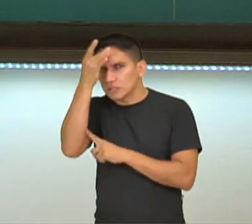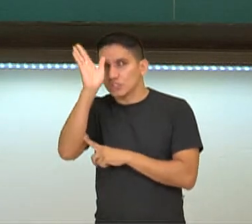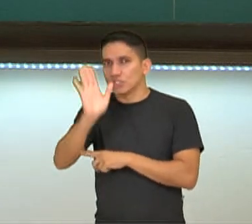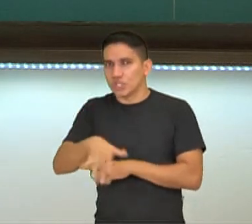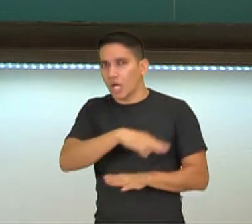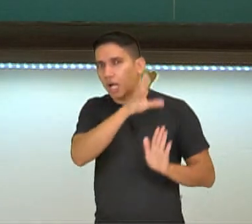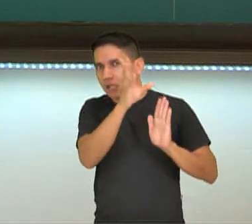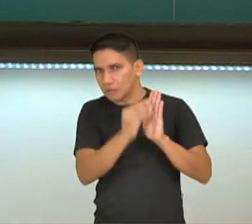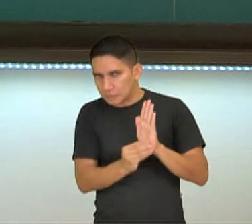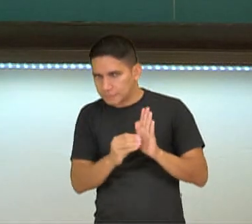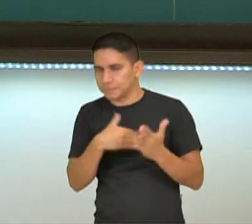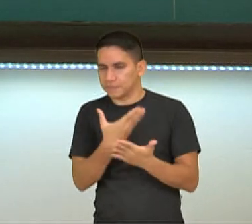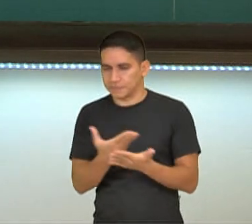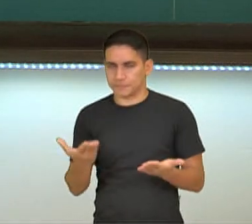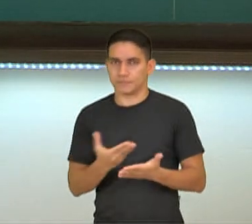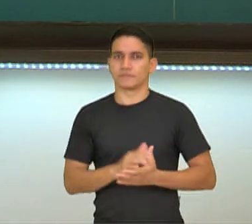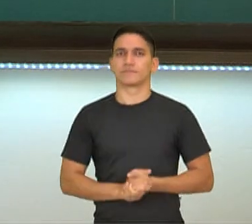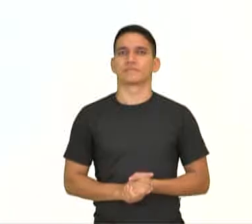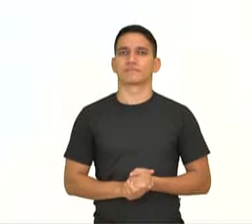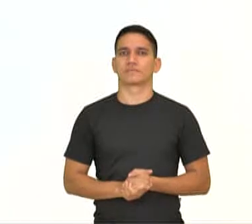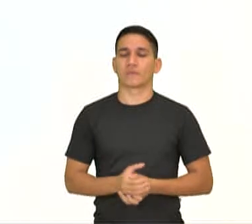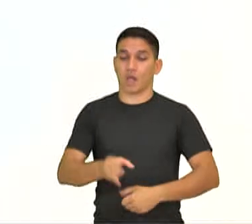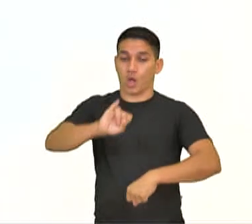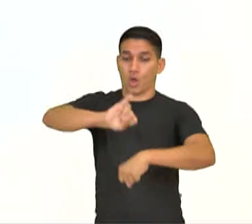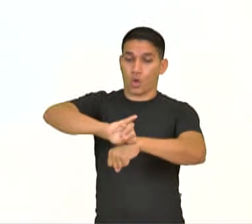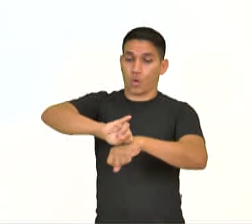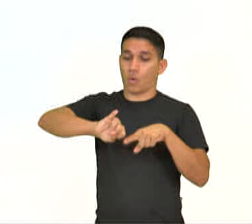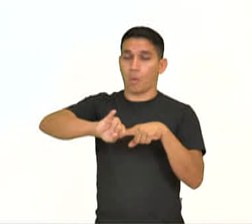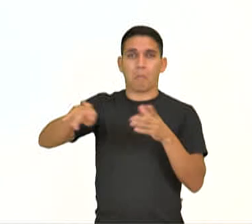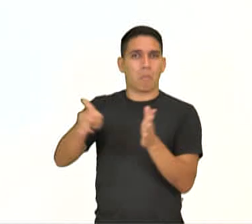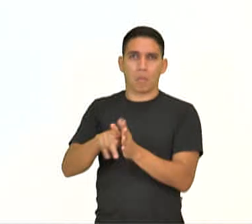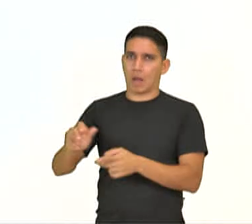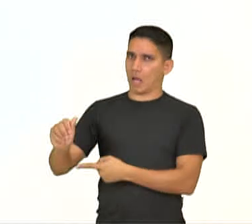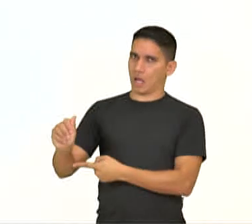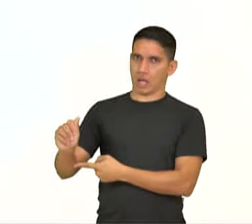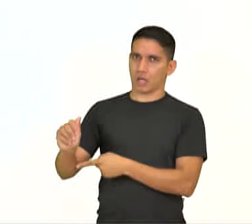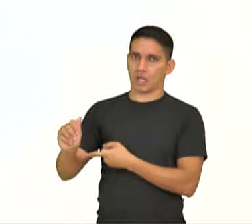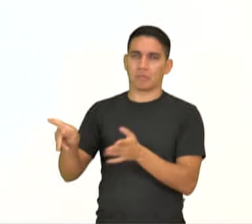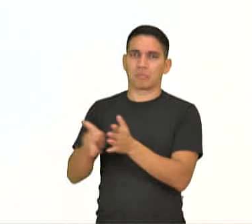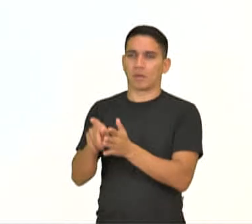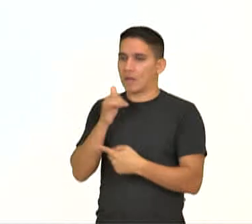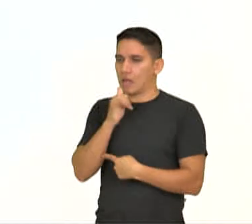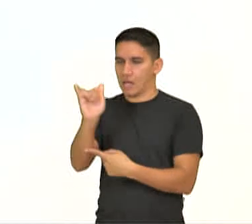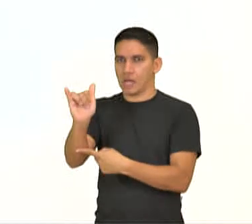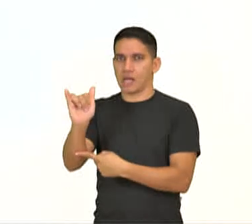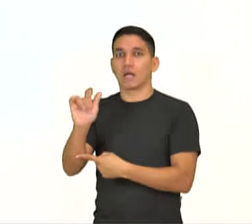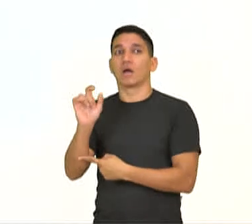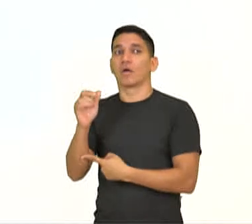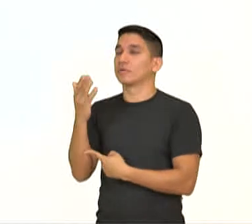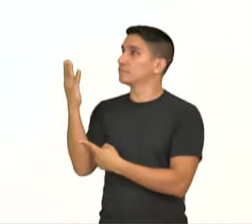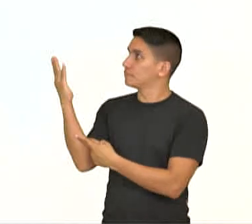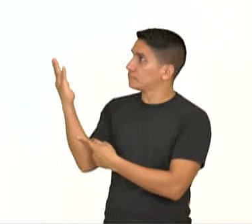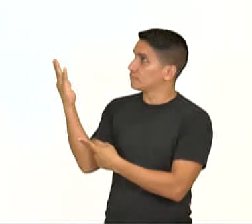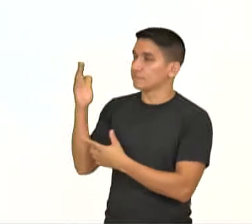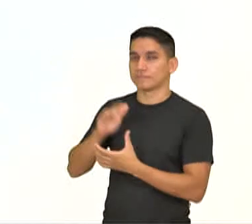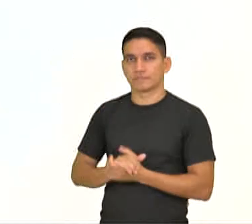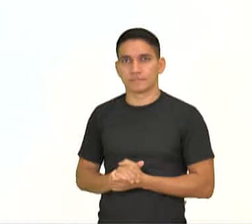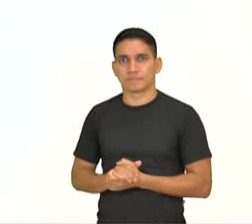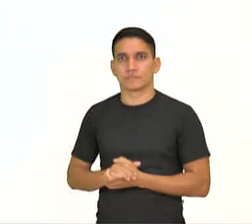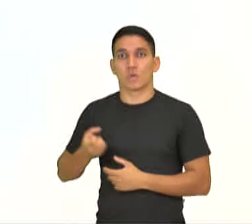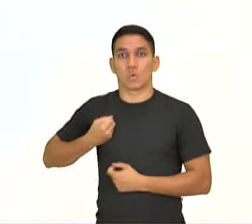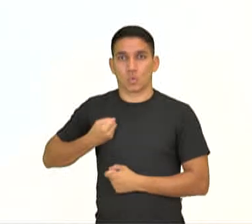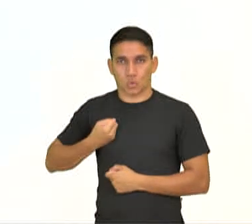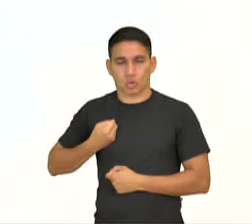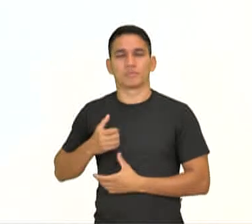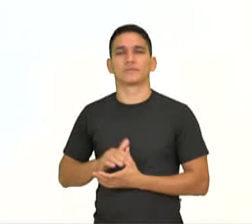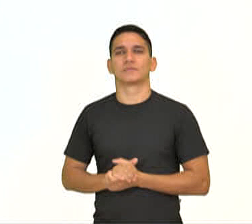até agora. Vamos lá. Um corpo pontual A, de carga elétrica QA igual a 6 microcoulombs,